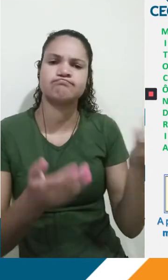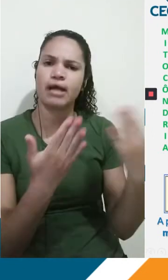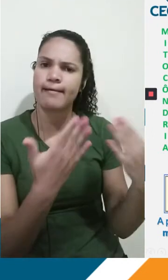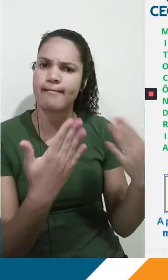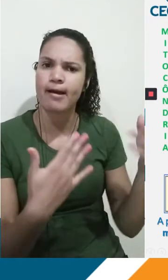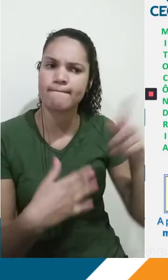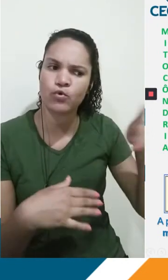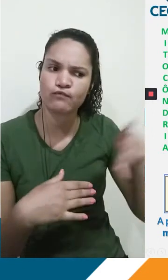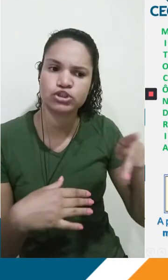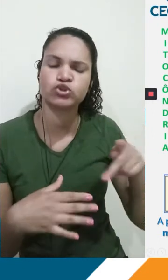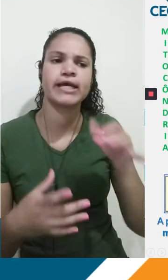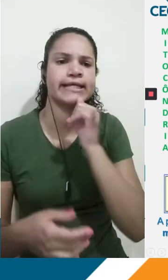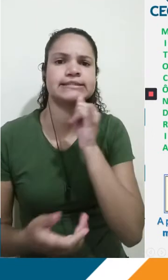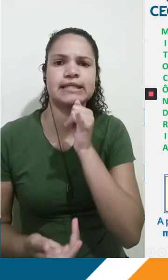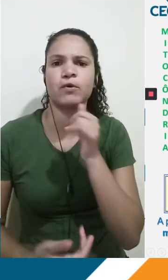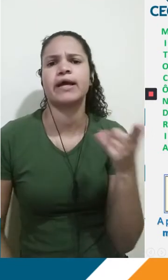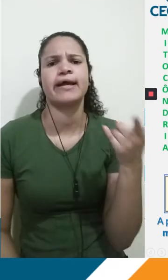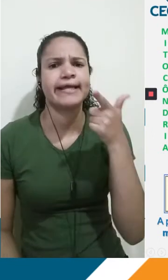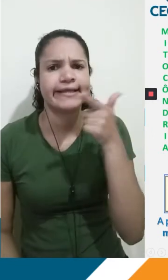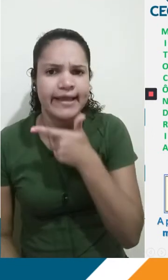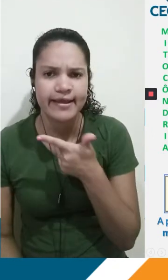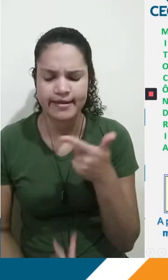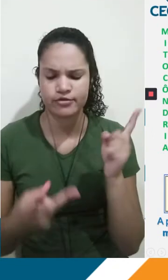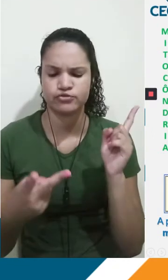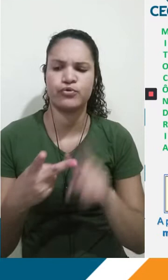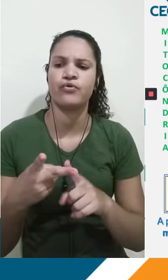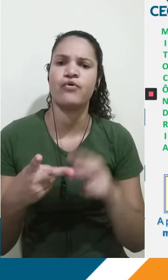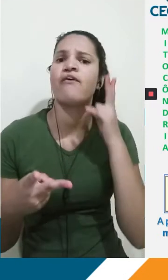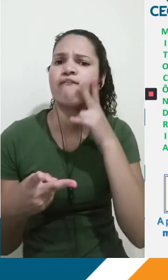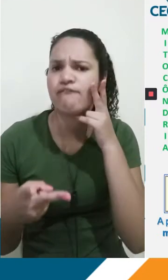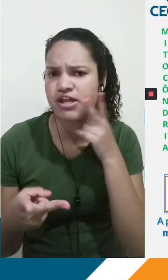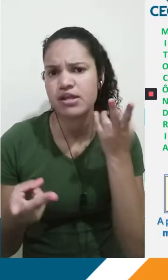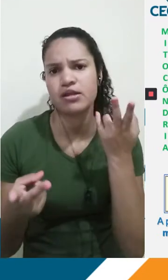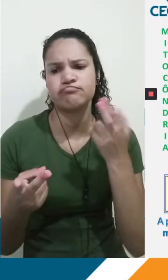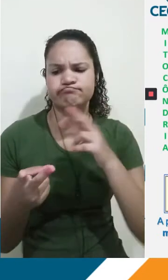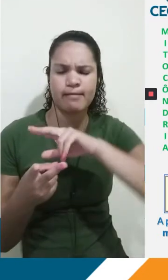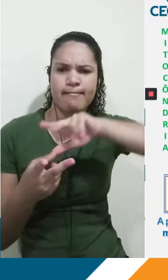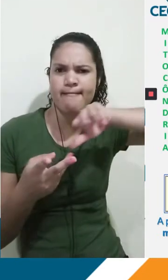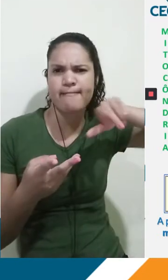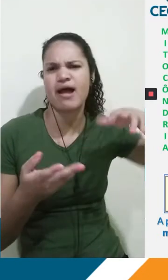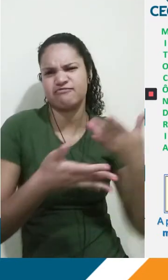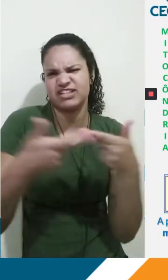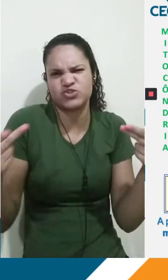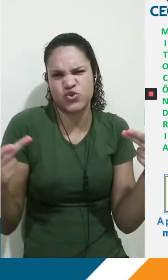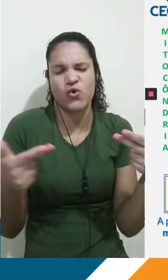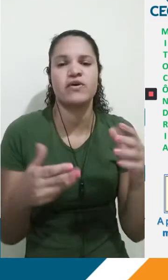mediadores, por exemplo, a produção de queijos, de vinho e uma série de outras